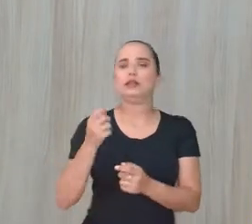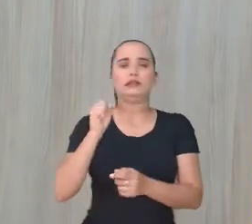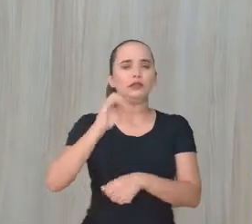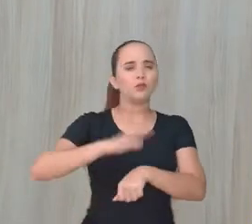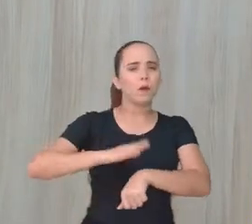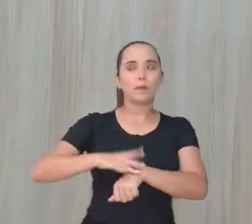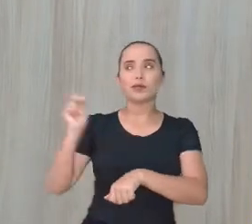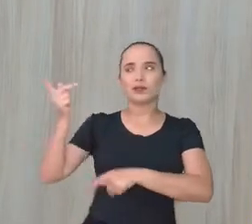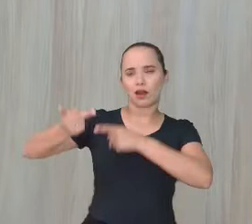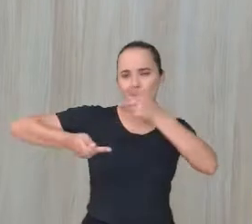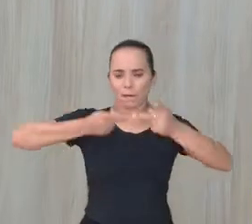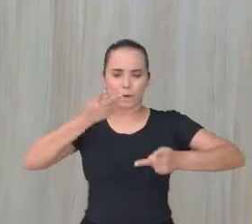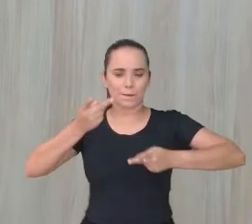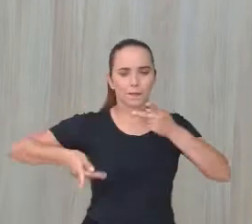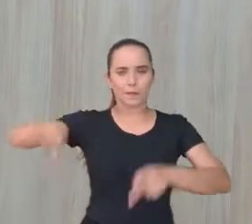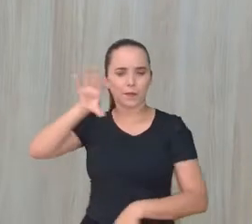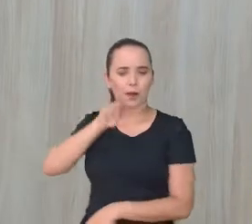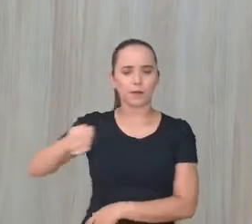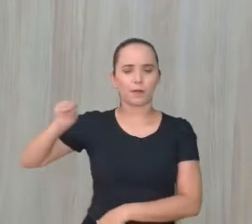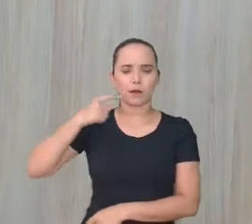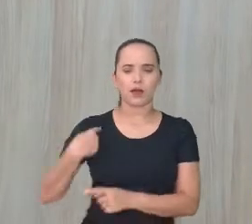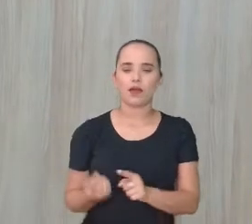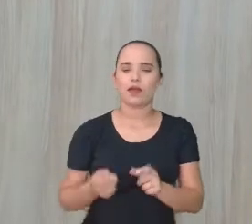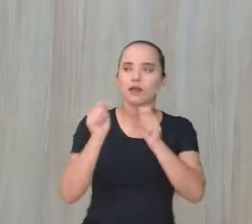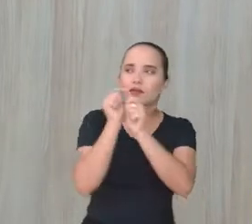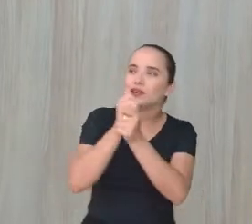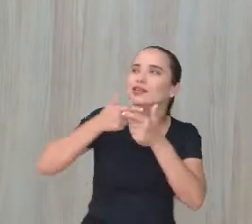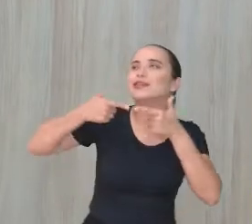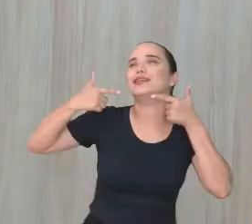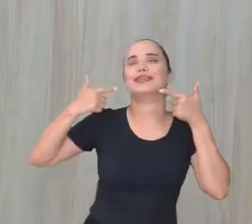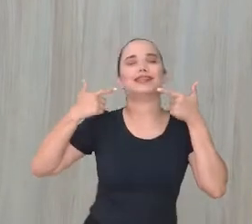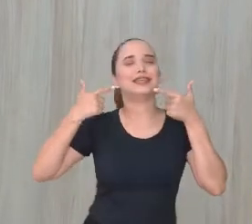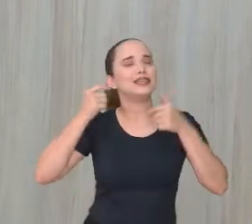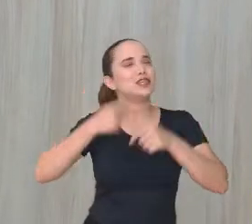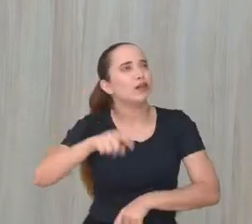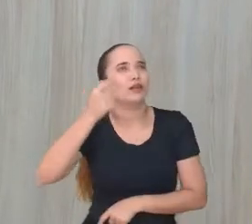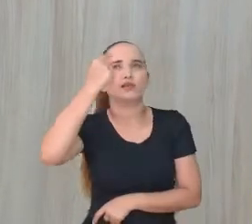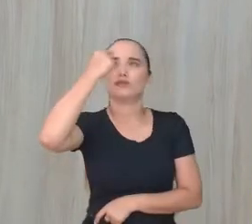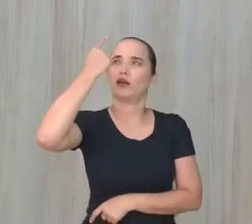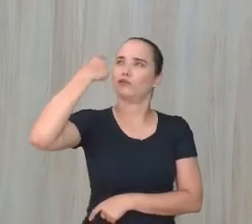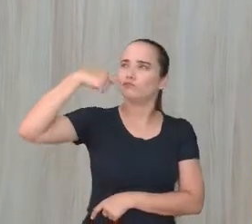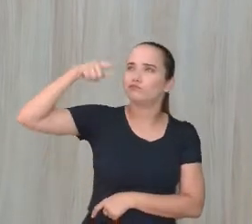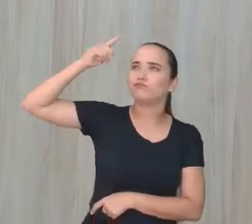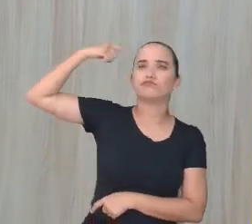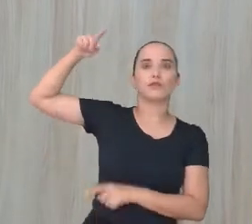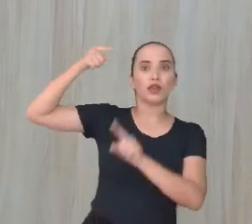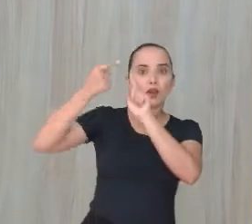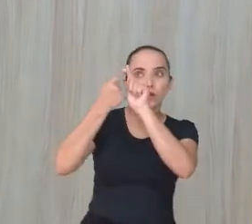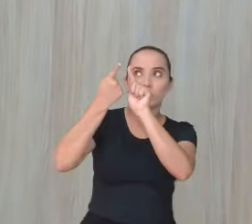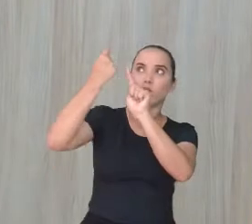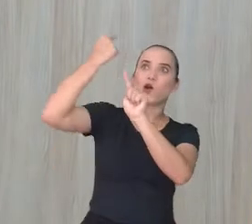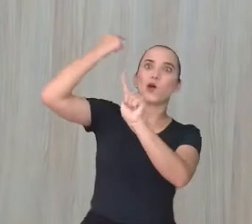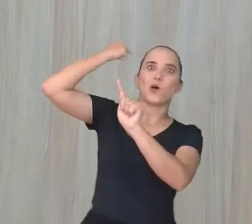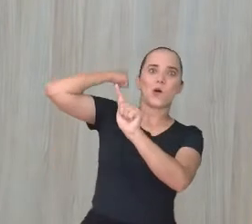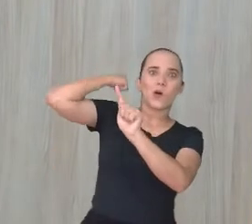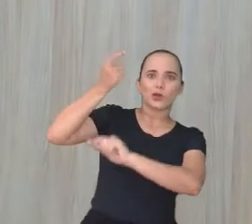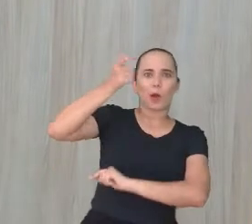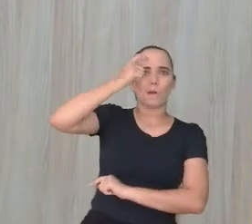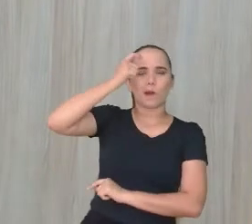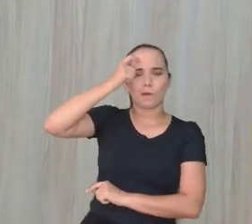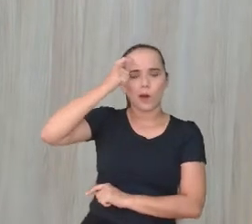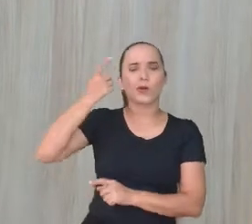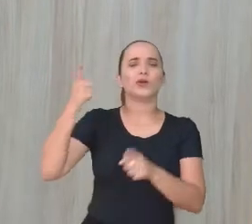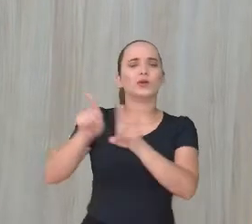ele fala que começou quando tinha mais ou menos uns 9 anos, fala o porquê ganhou esse nome